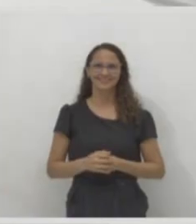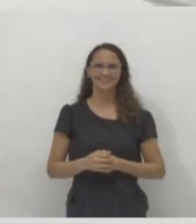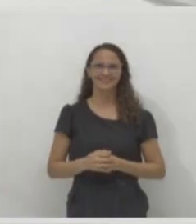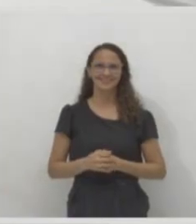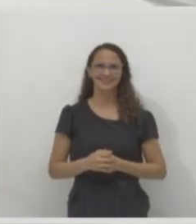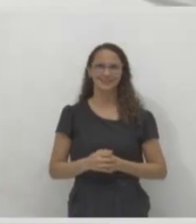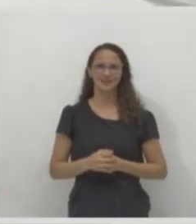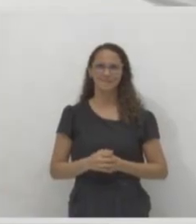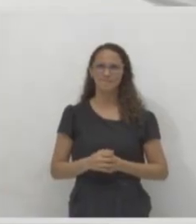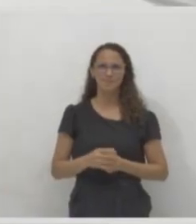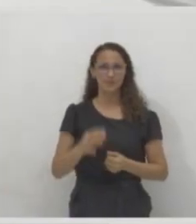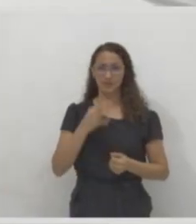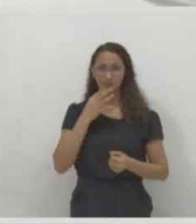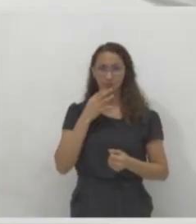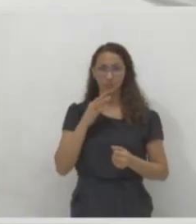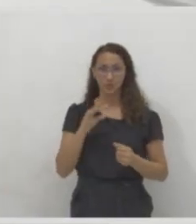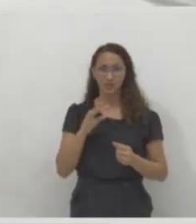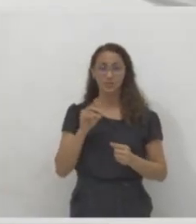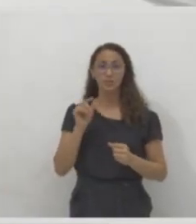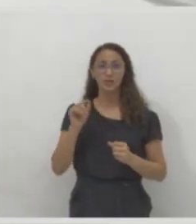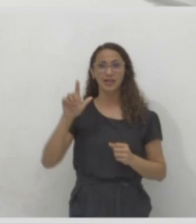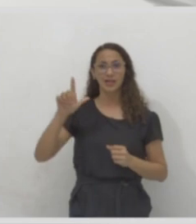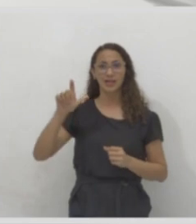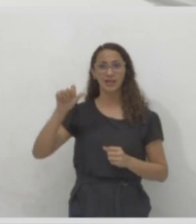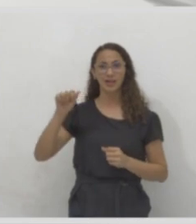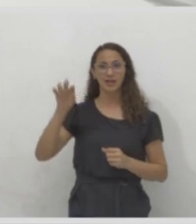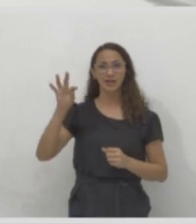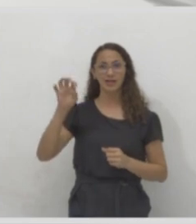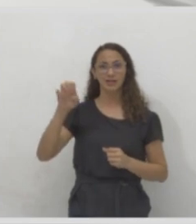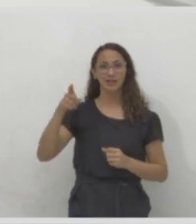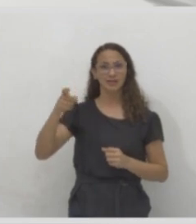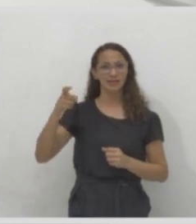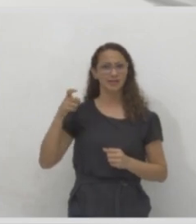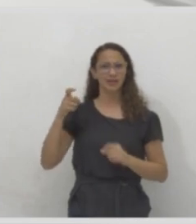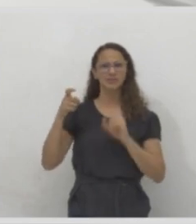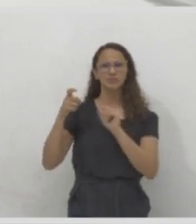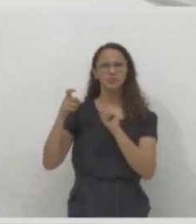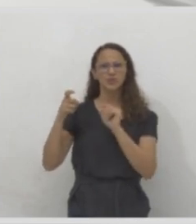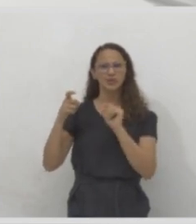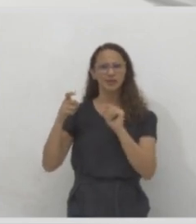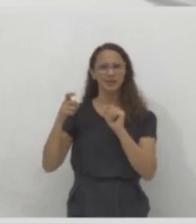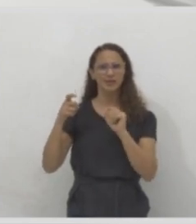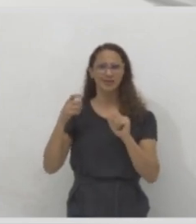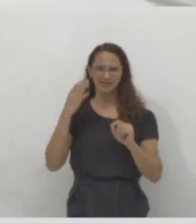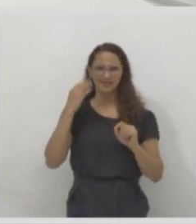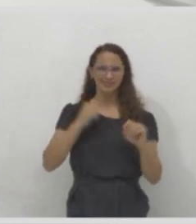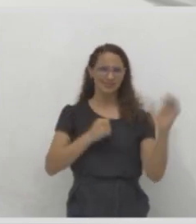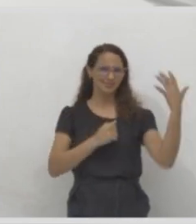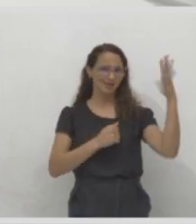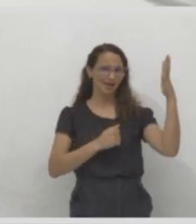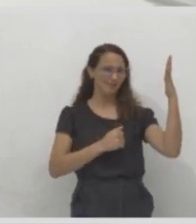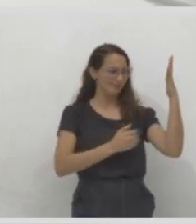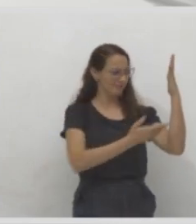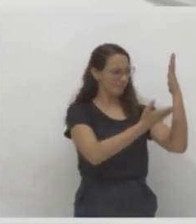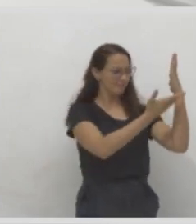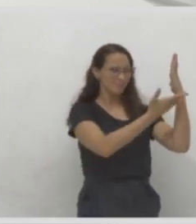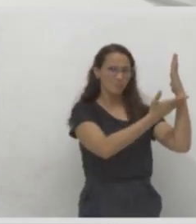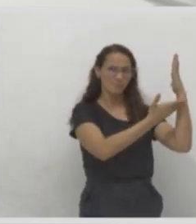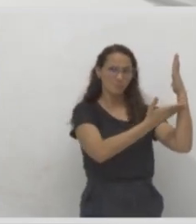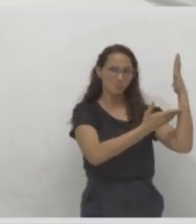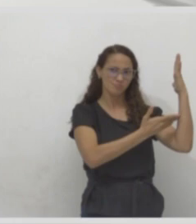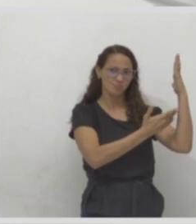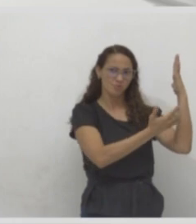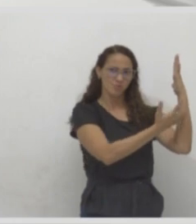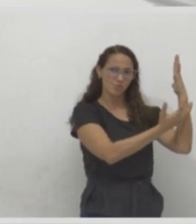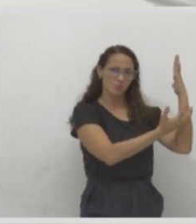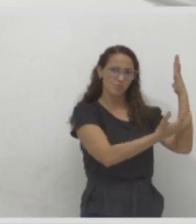Para quem nunca ouviu falar, o látex é uma seiva, é um líquido retirado de algumas